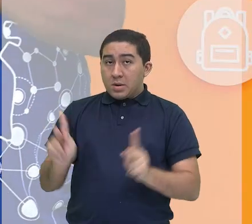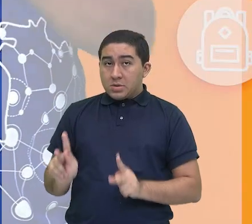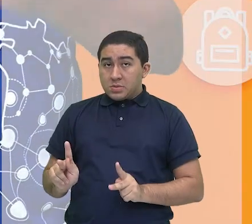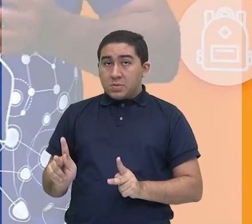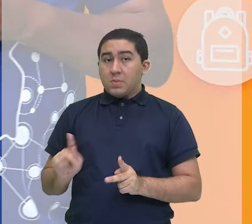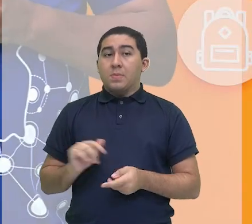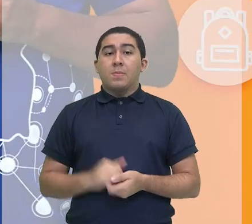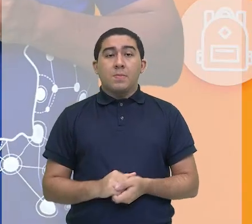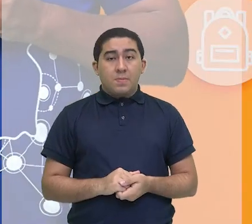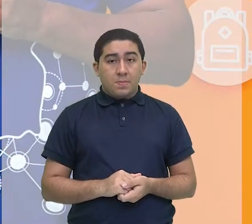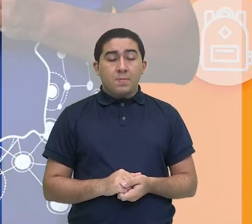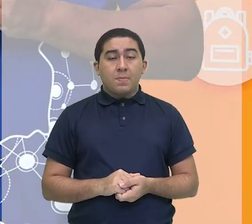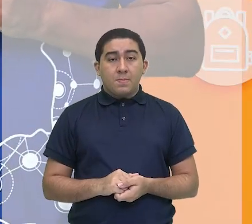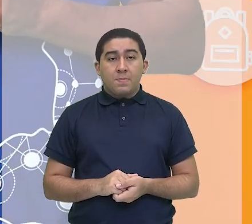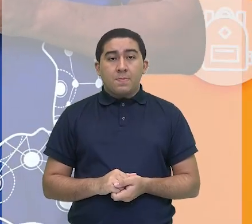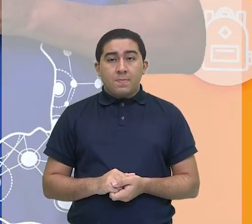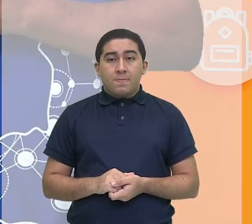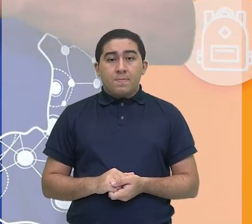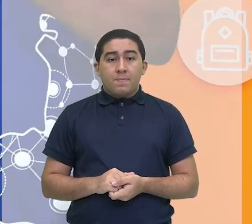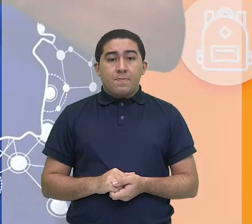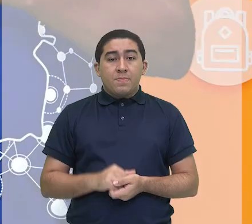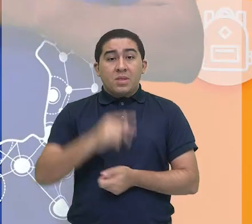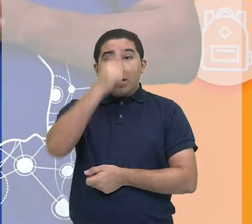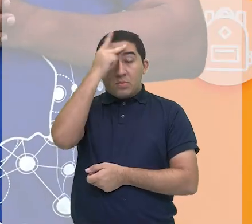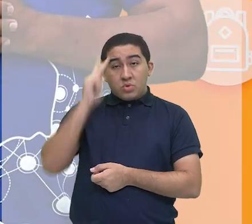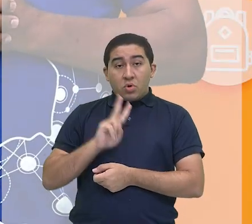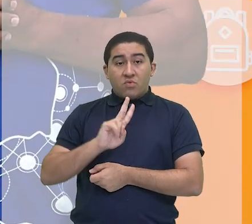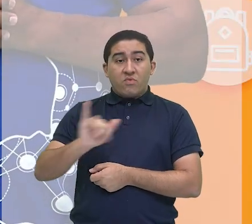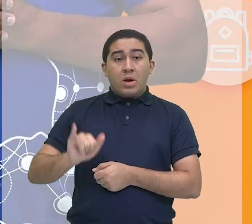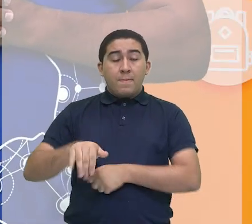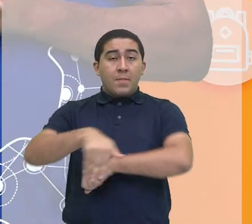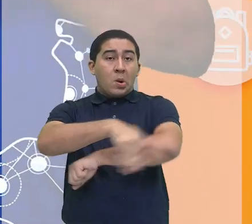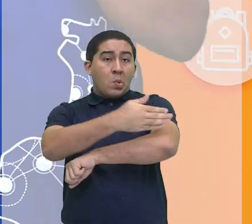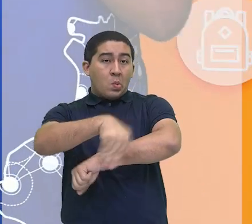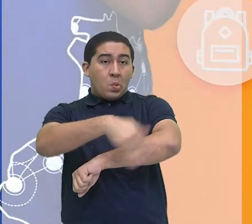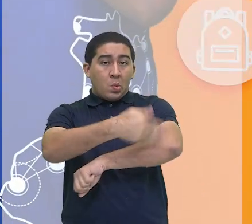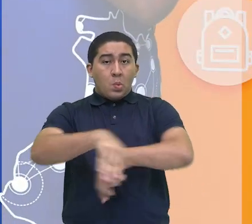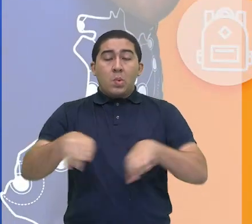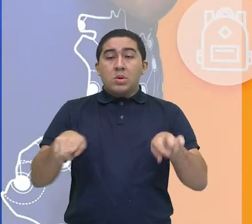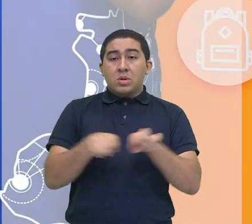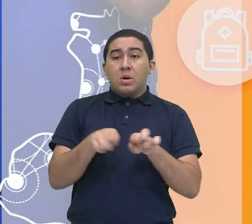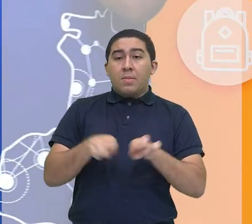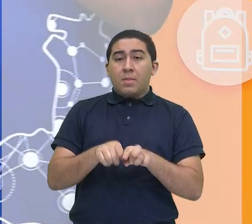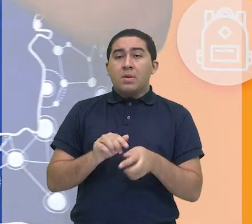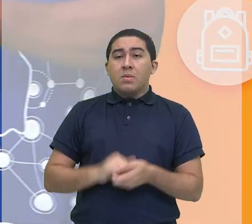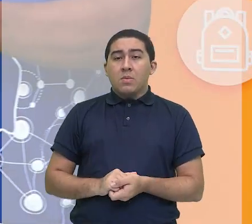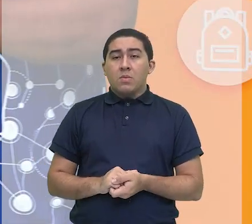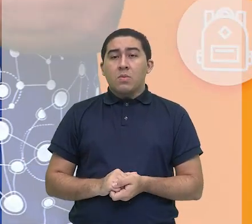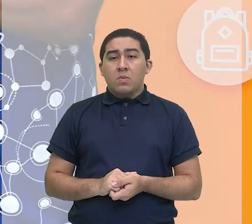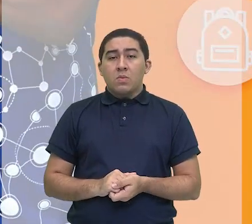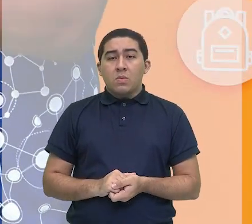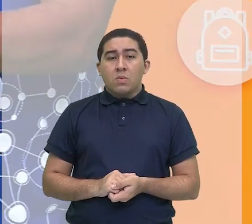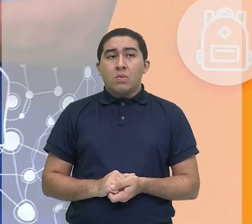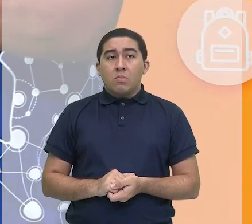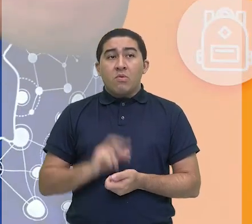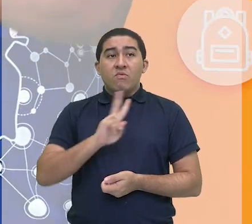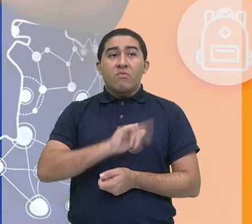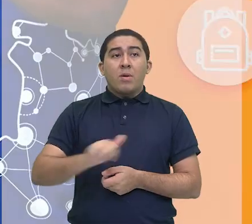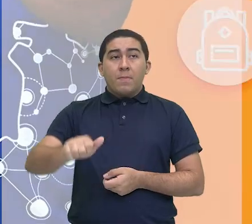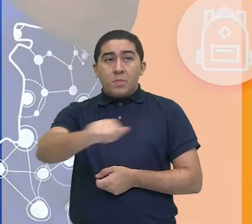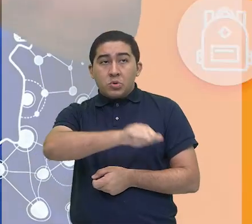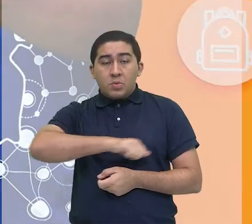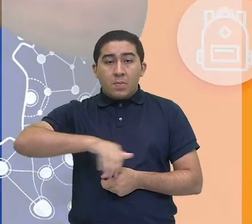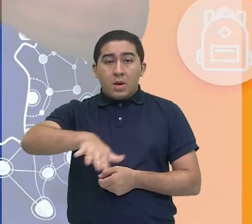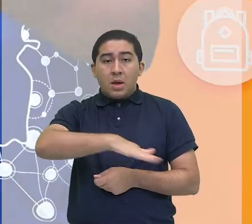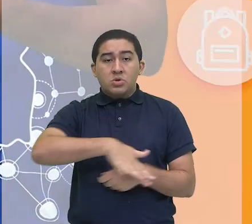gente tem aqui, normalmente as pessoas vão para as ruas, né? As pessoas vão para um ambiente,